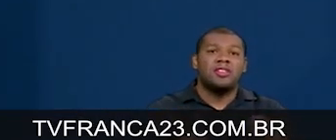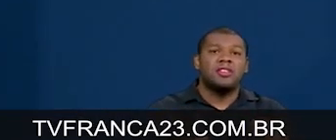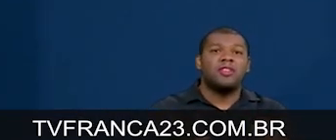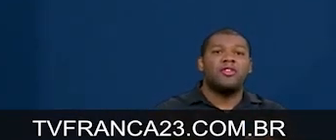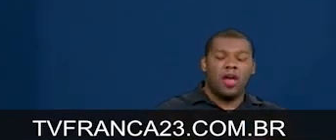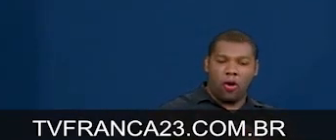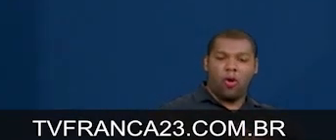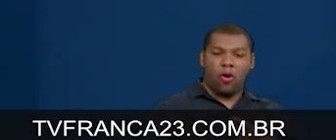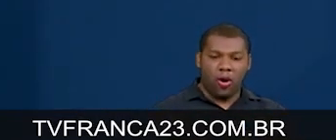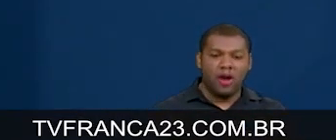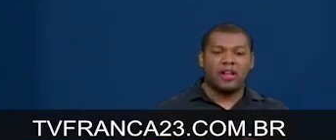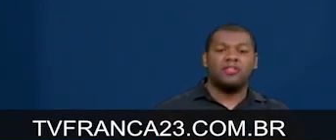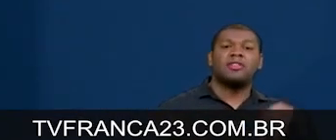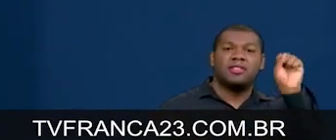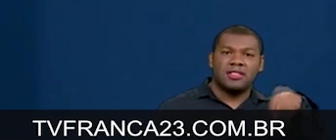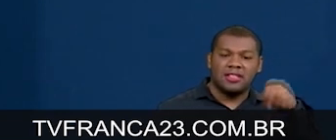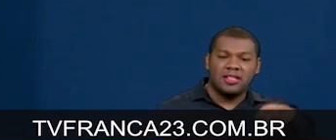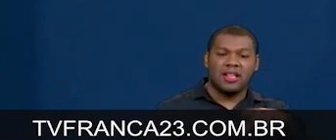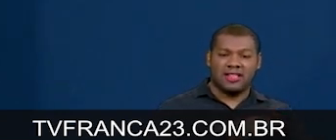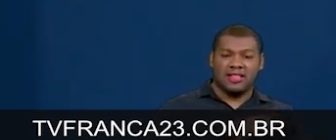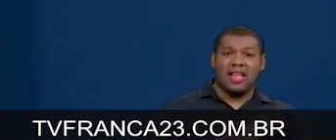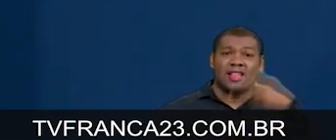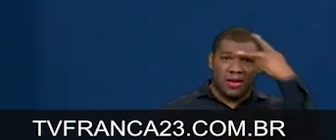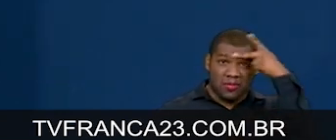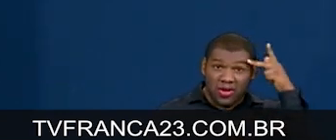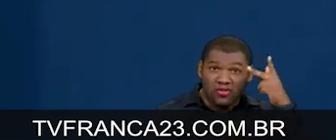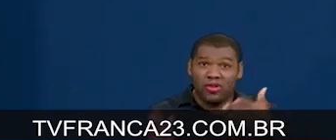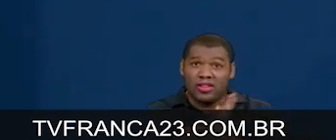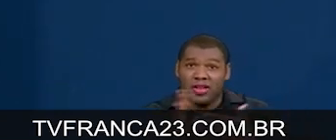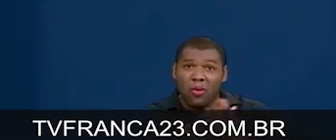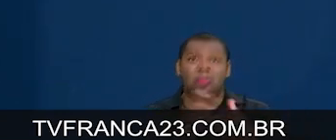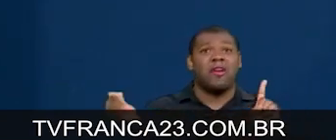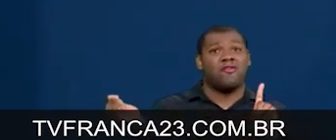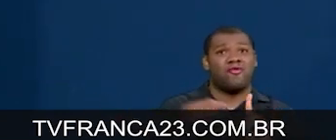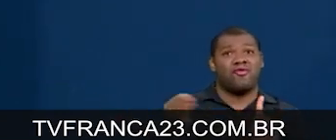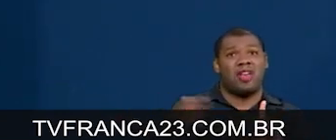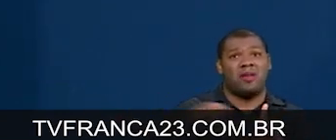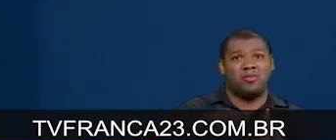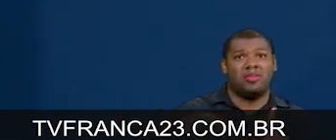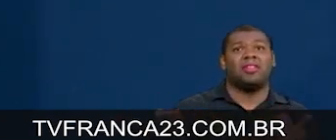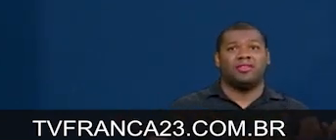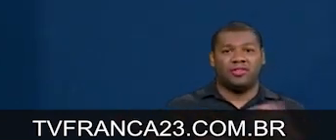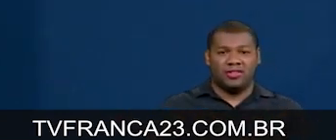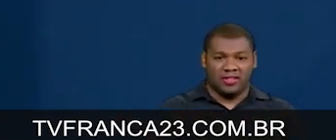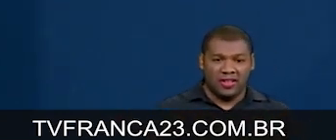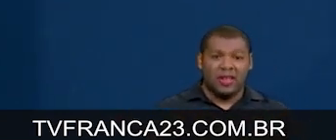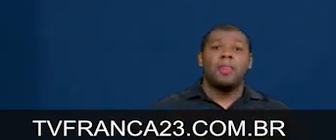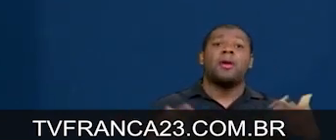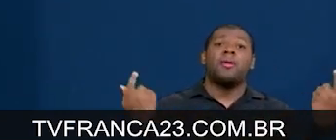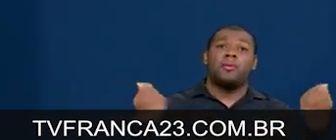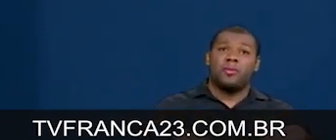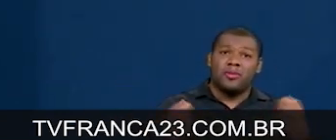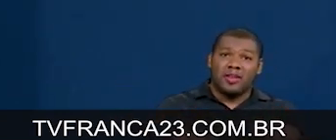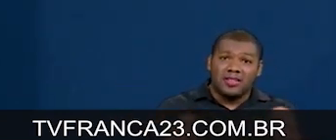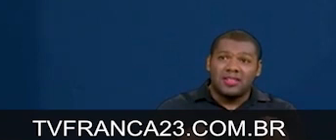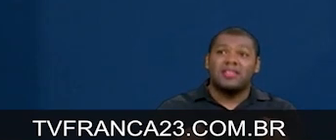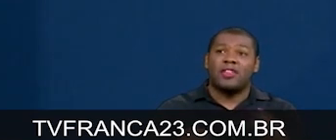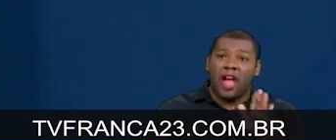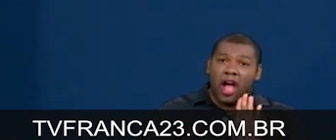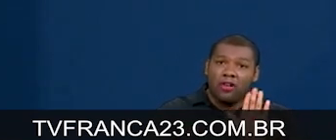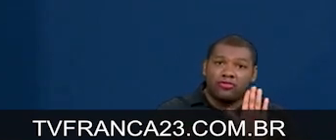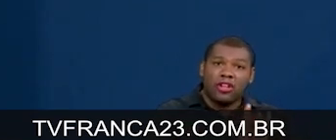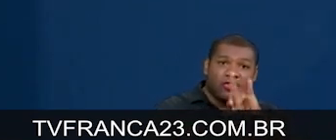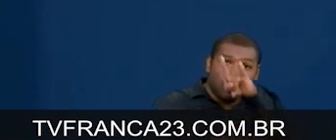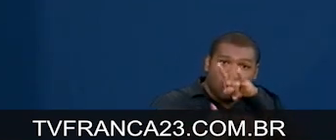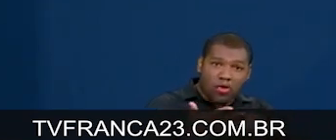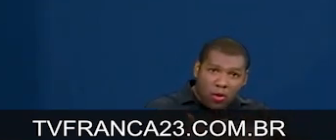sim, existem pessoas em situação de vulnerabilidade. E talvez a obtenção de seus documentos seja um